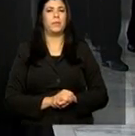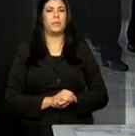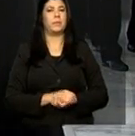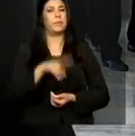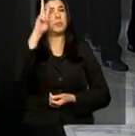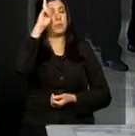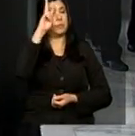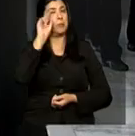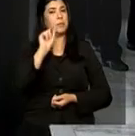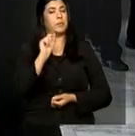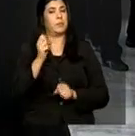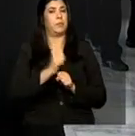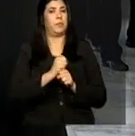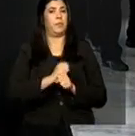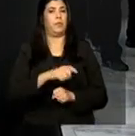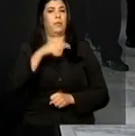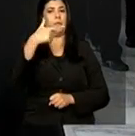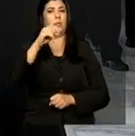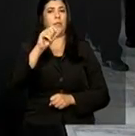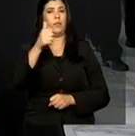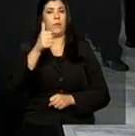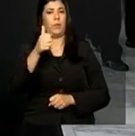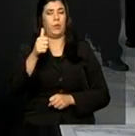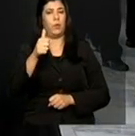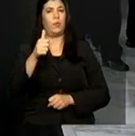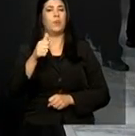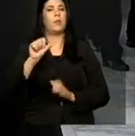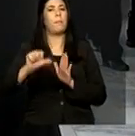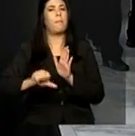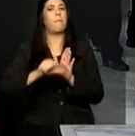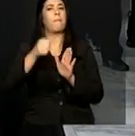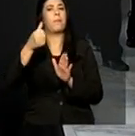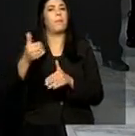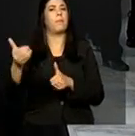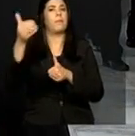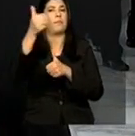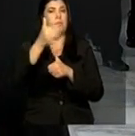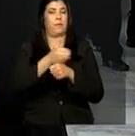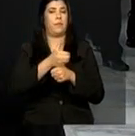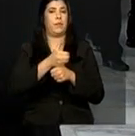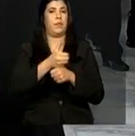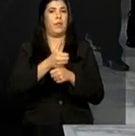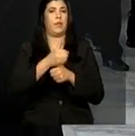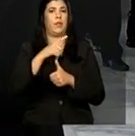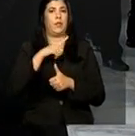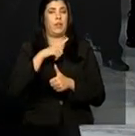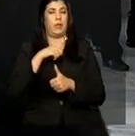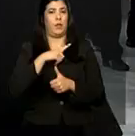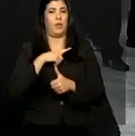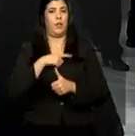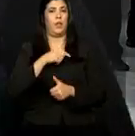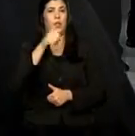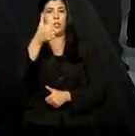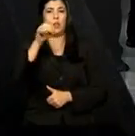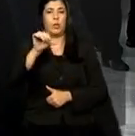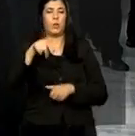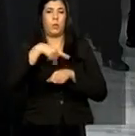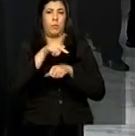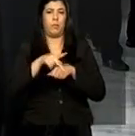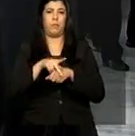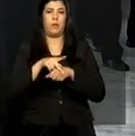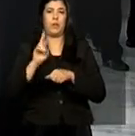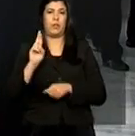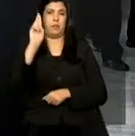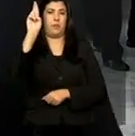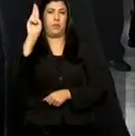Só lembrando que em 2011, o ano em que Dilma foi empossada pela primeira vez, 19 países mandaram representantes e, na ocasião, a cerimônia